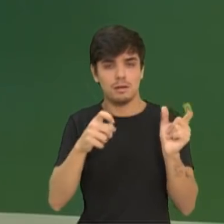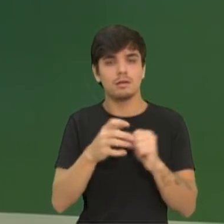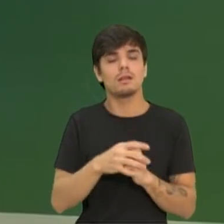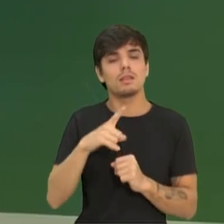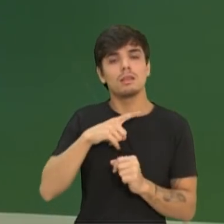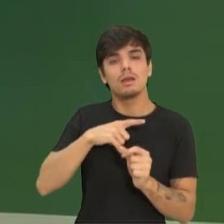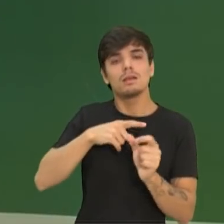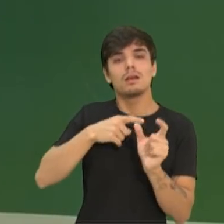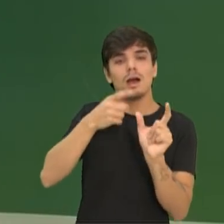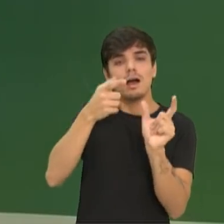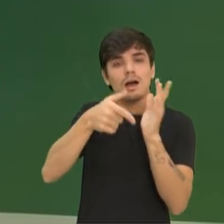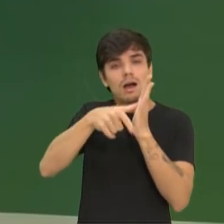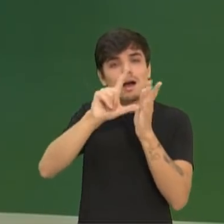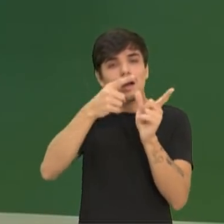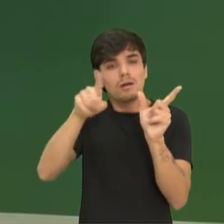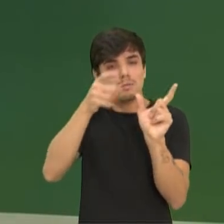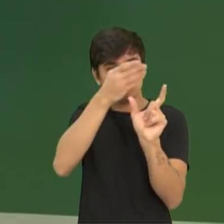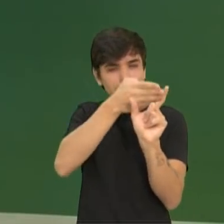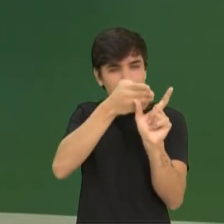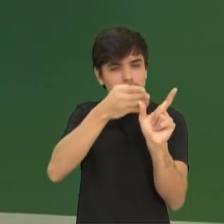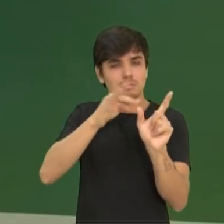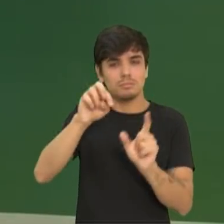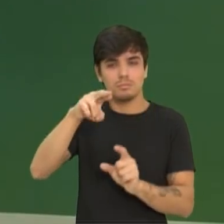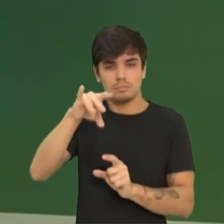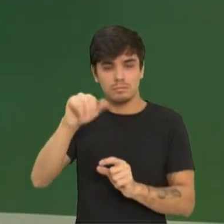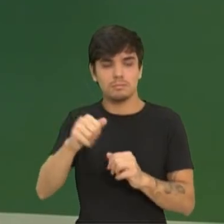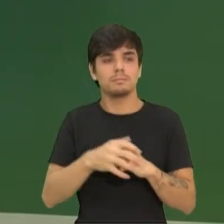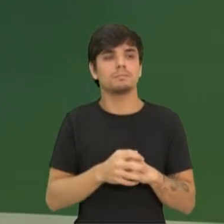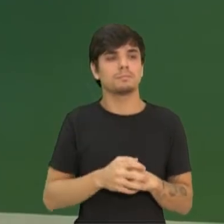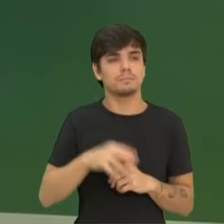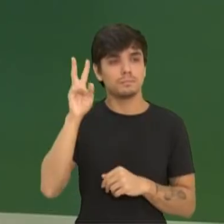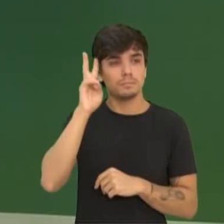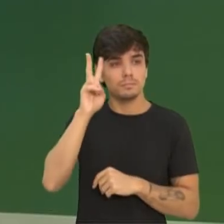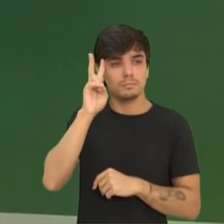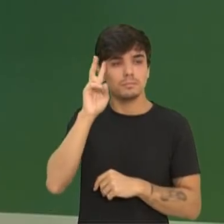sílaba tônica. Lembrando, nós